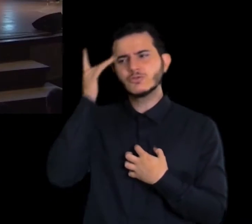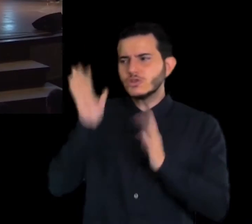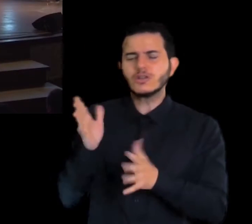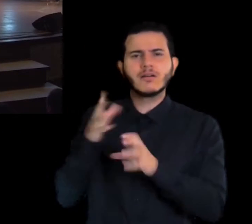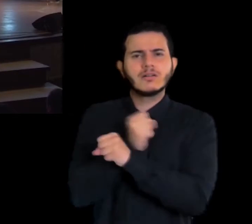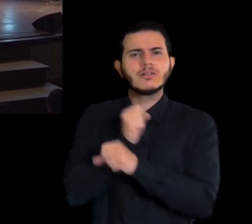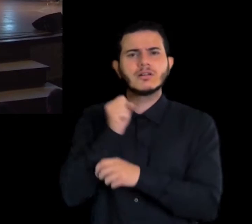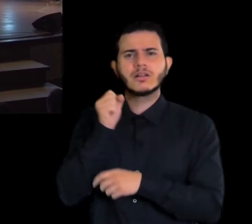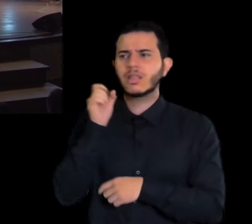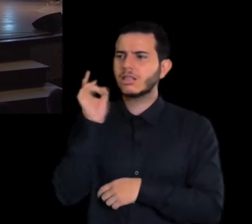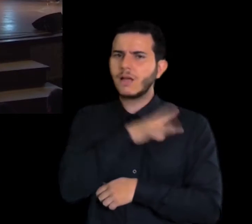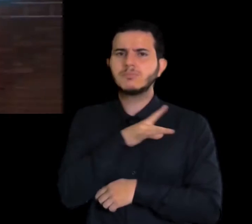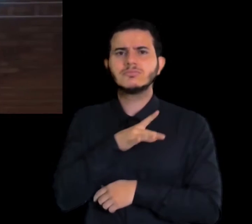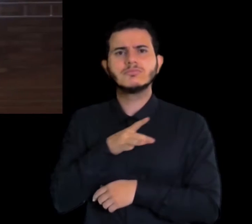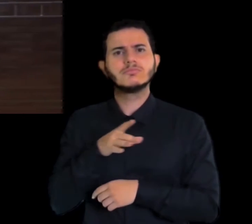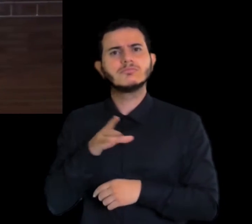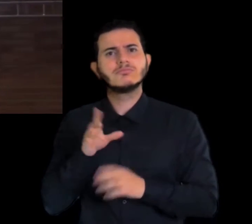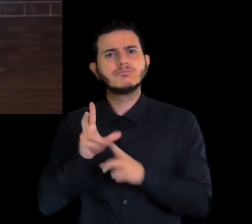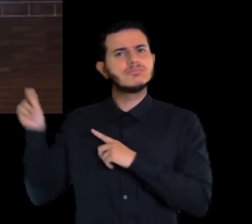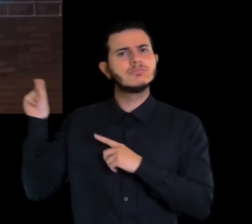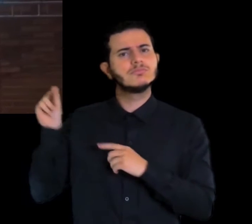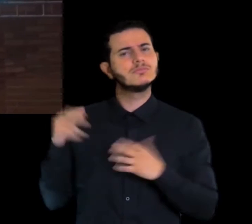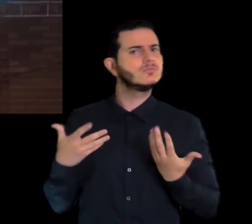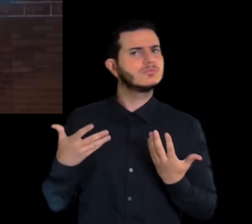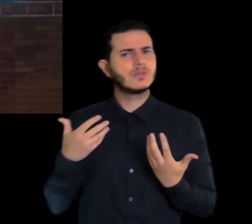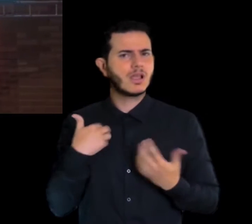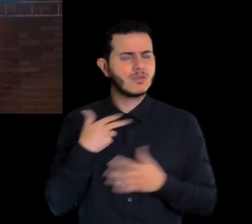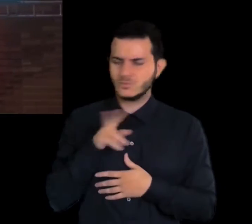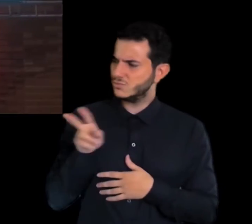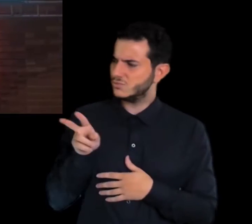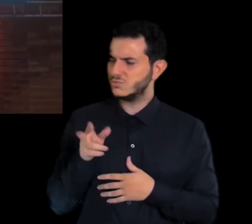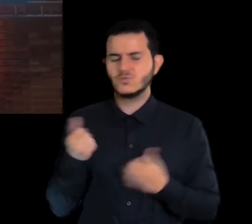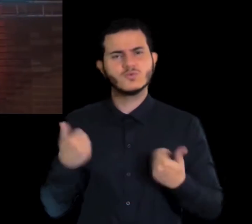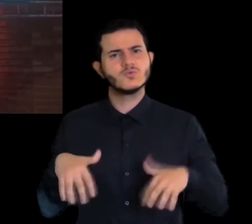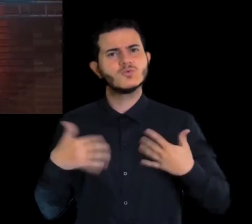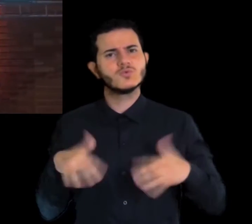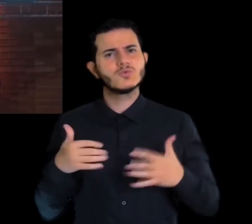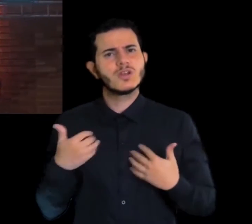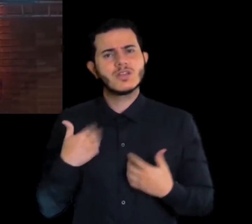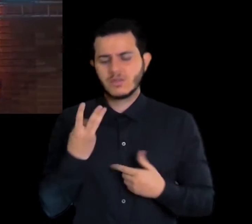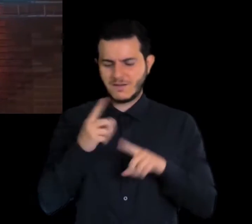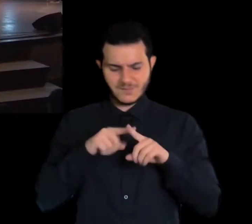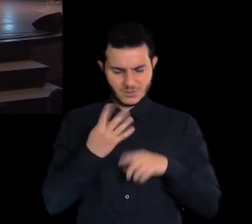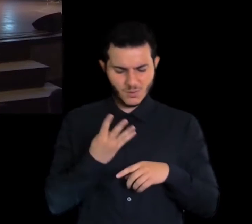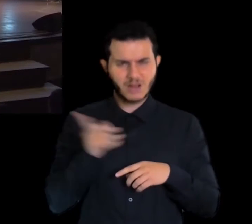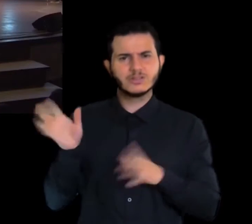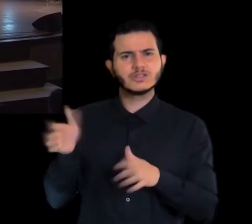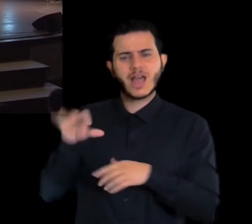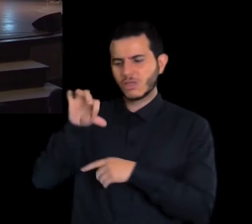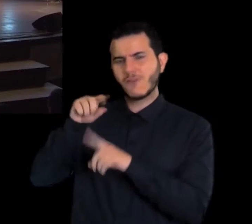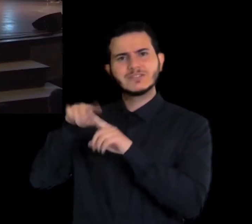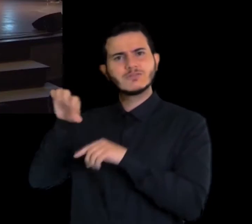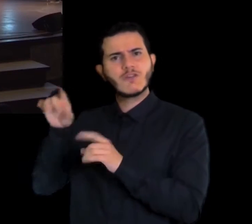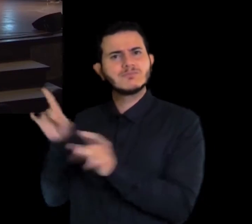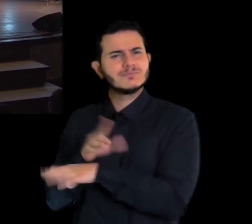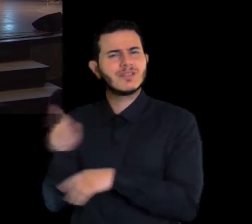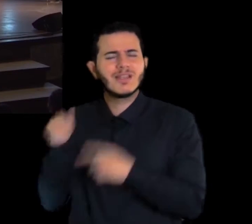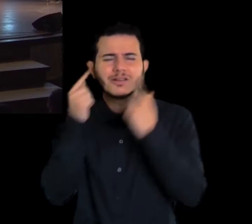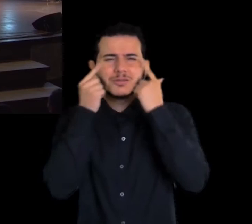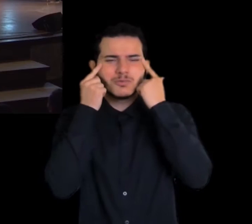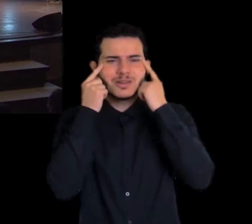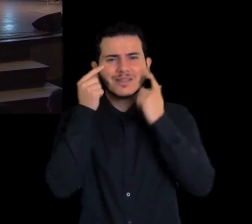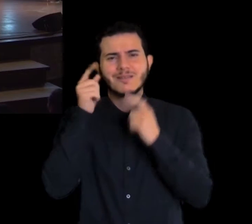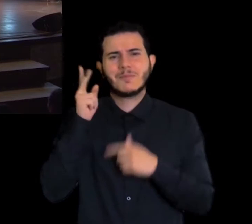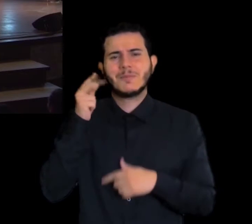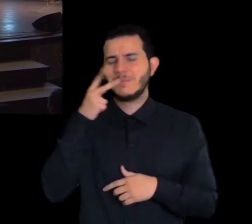eu terminei. E era ao meu lado. Eu terminei, eu olhei e falei, nossa, eu estou no 3 vezes 4, a menina terminou 9 vezes 9, era uma japonesinha,